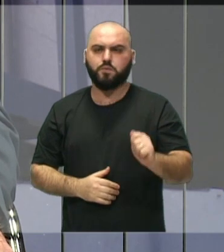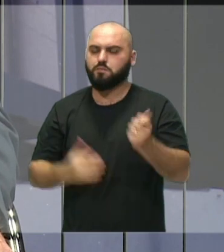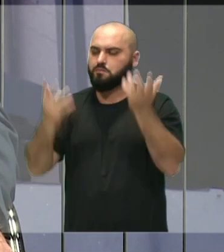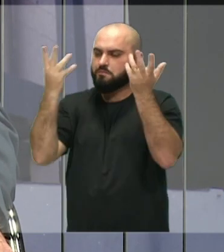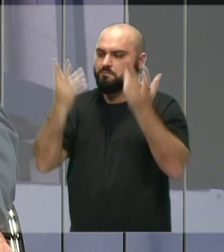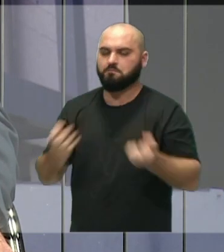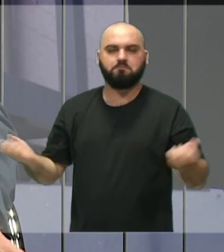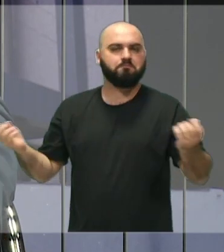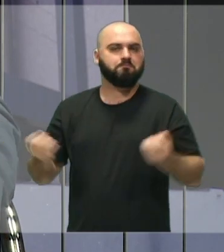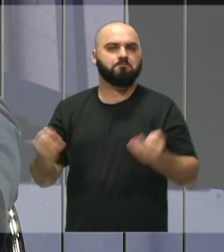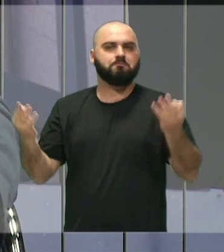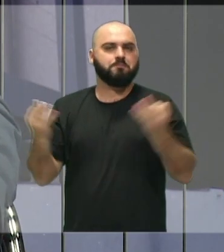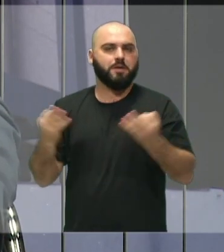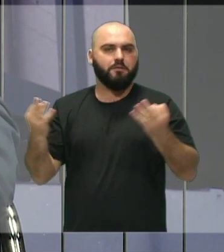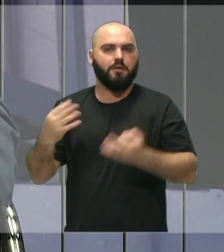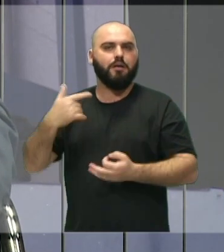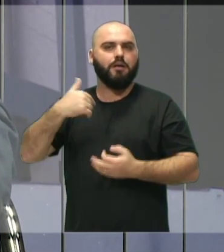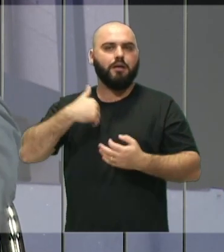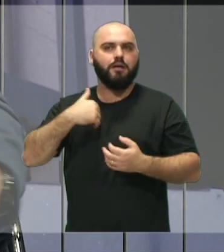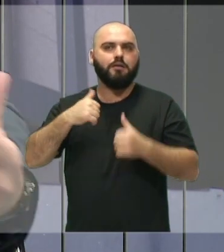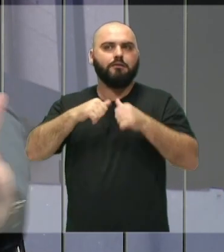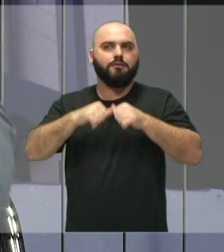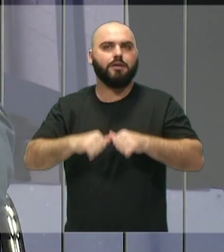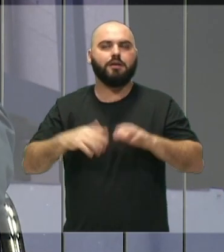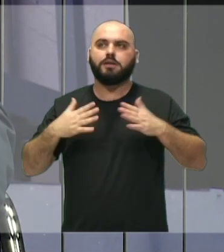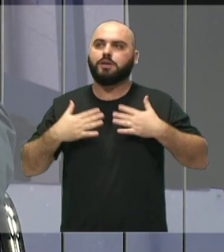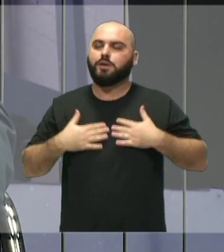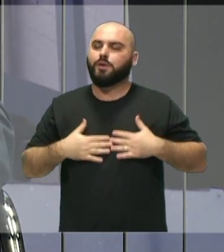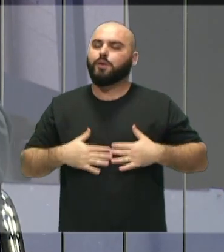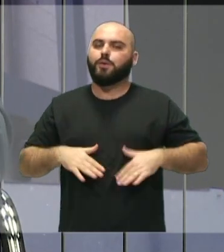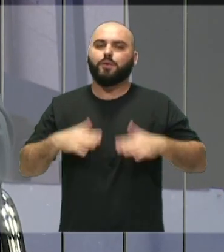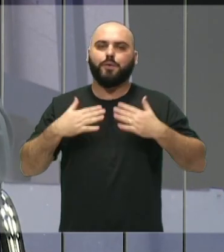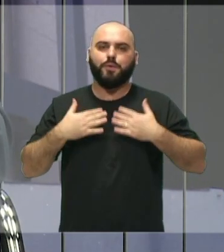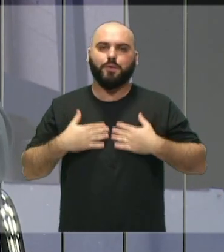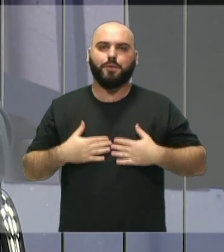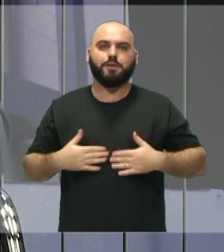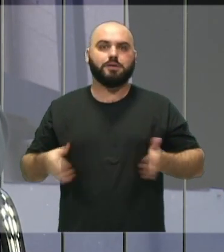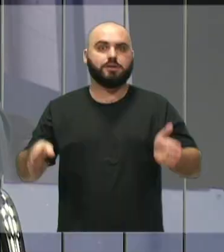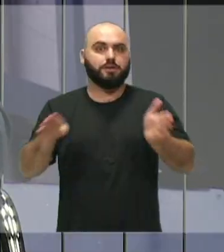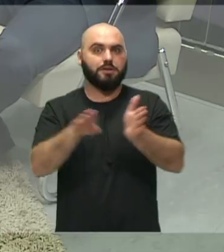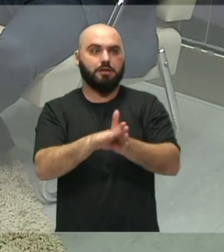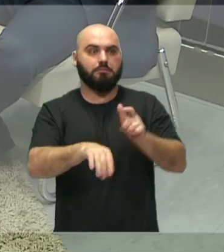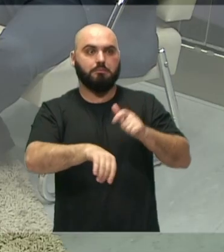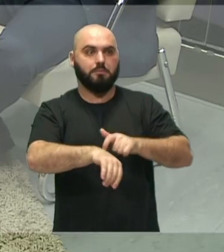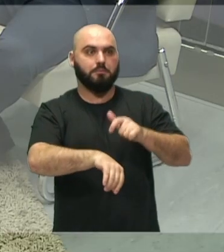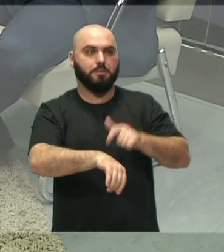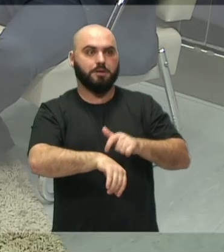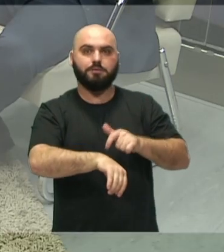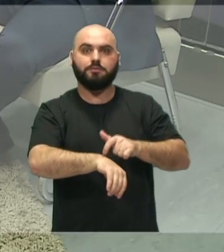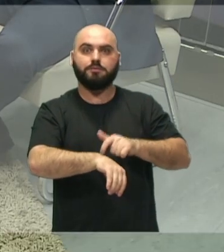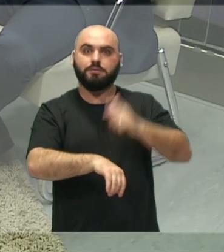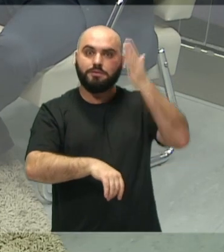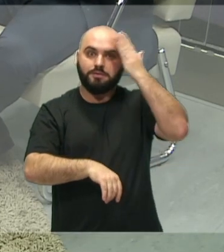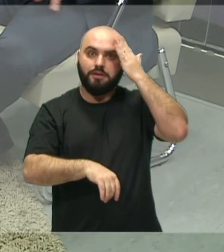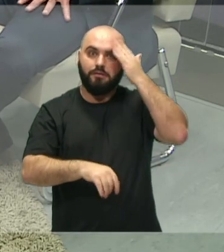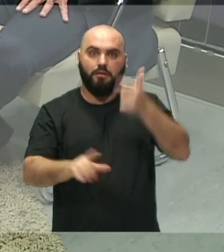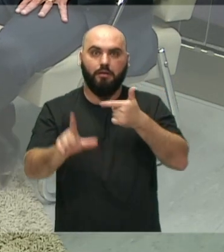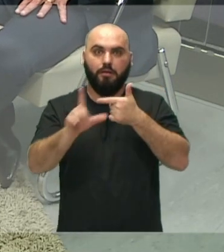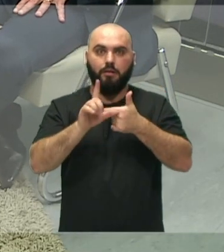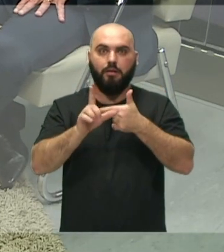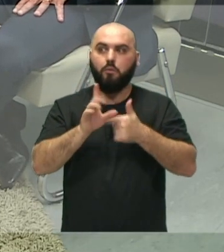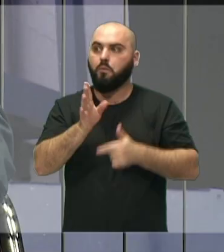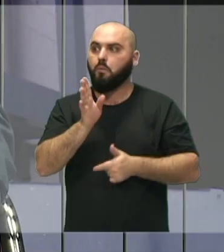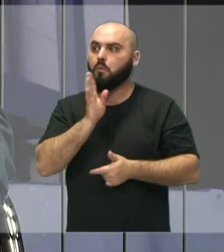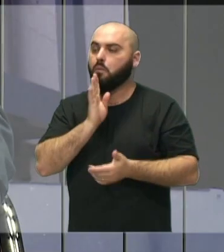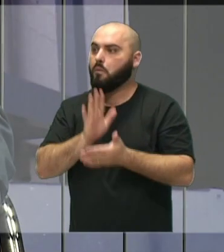isso te deixa muito mais tranquilo quando tu chega num ambiente que, querendo ou não, até então, legislar era